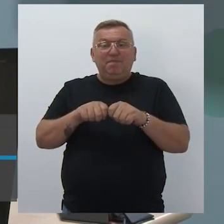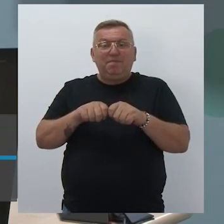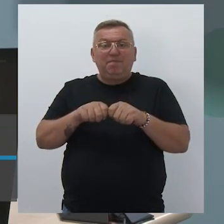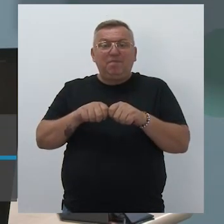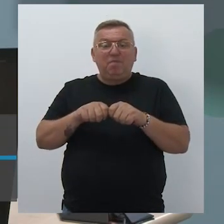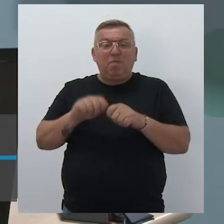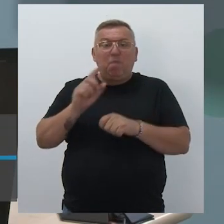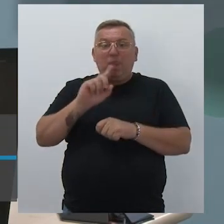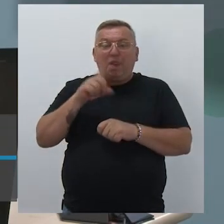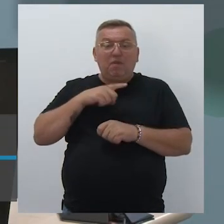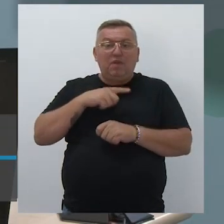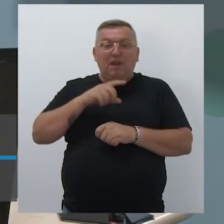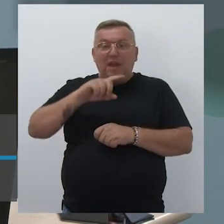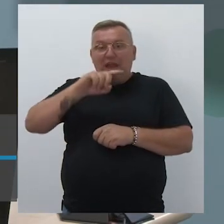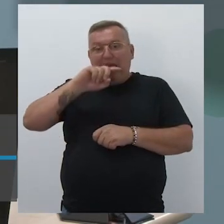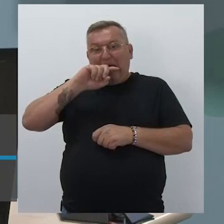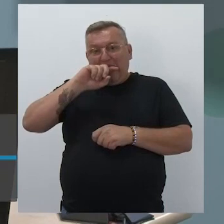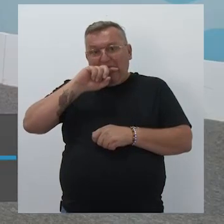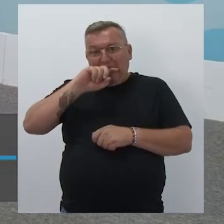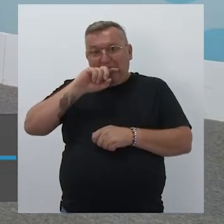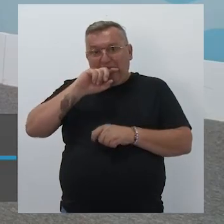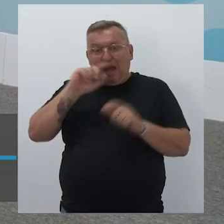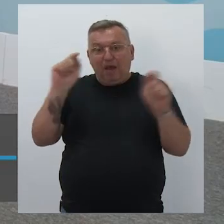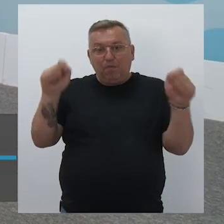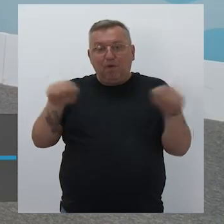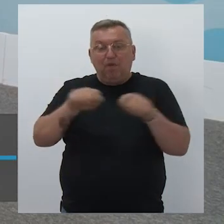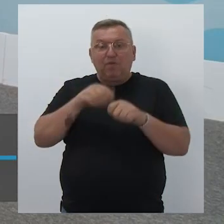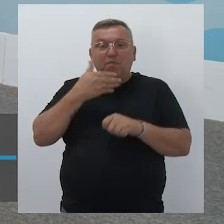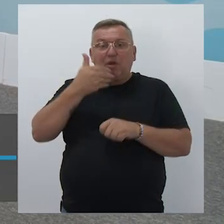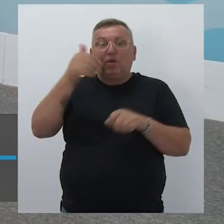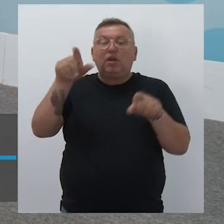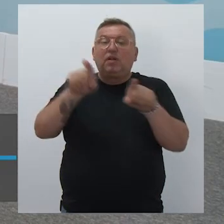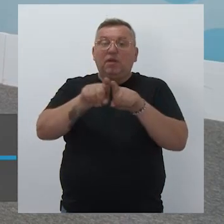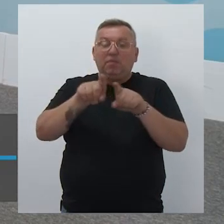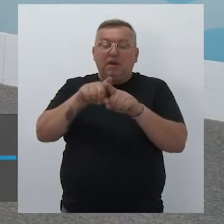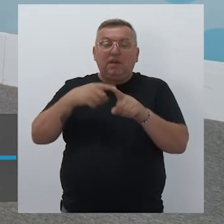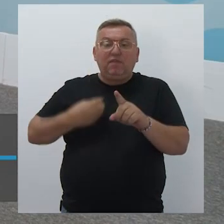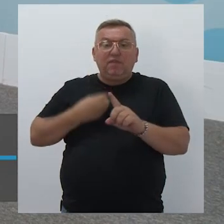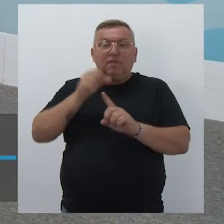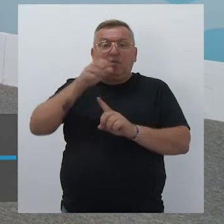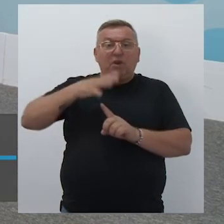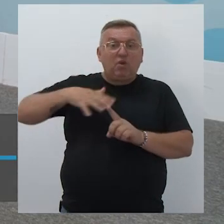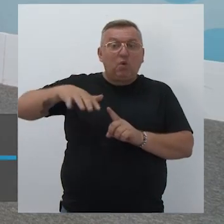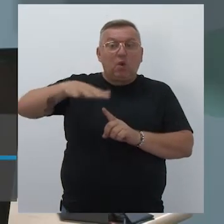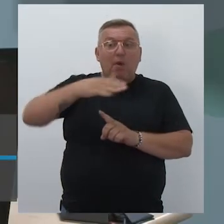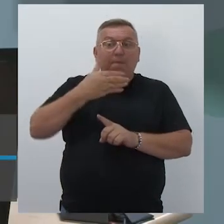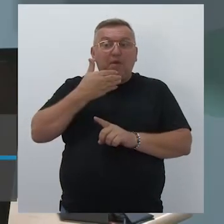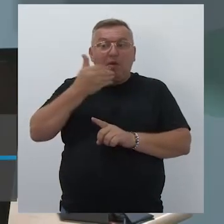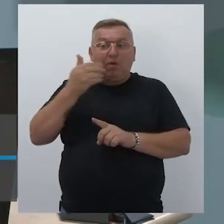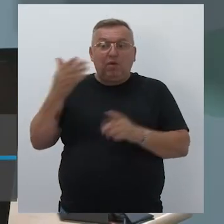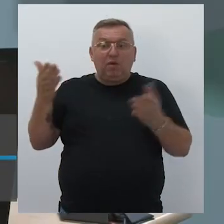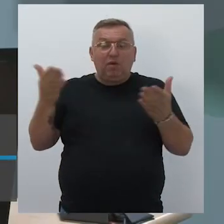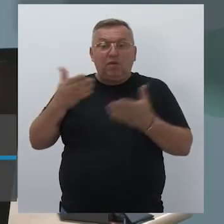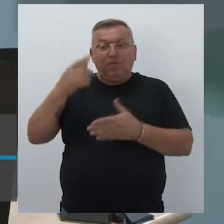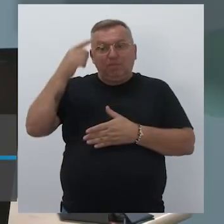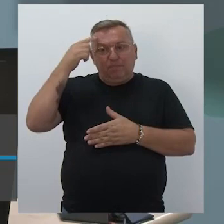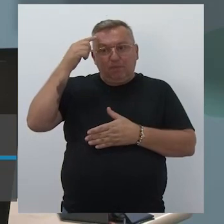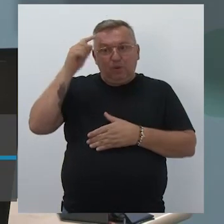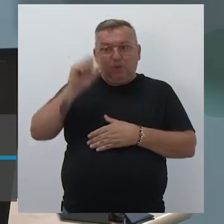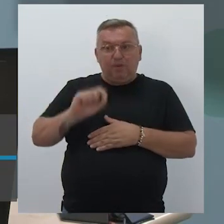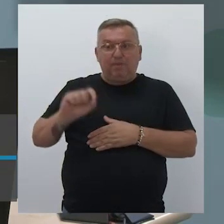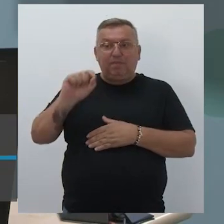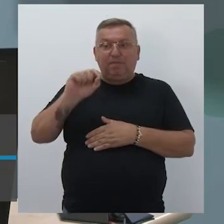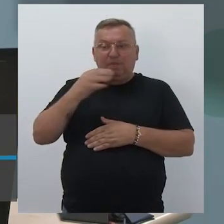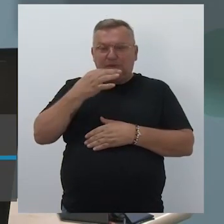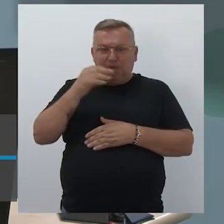não ser egoístas, né? Isso. Eu posso melhorar também, viver numa sociedade melhor. Mas vamos chamar para reflexão, Emerson? Vamos. Porque eu